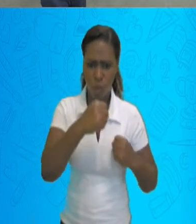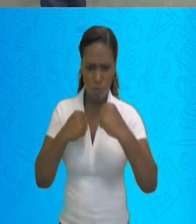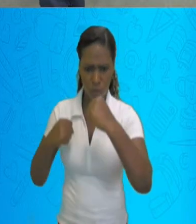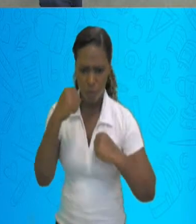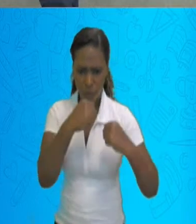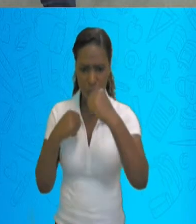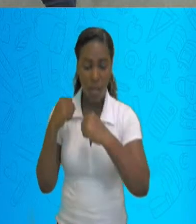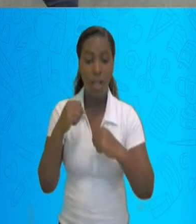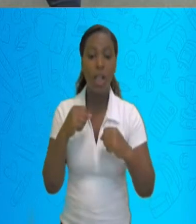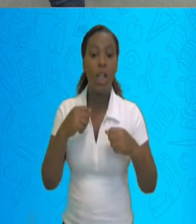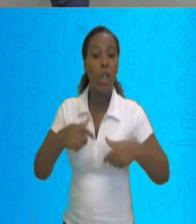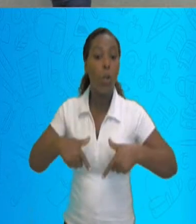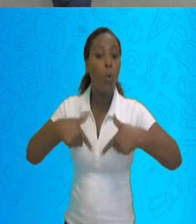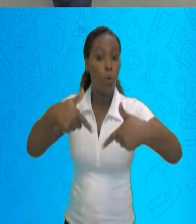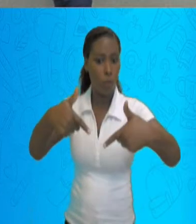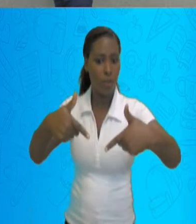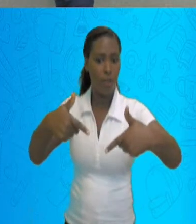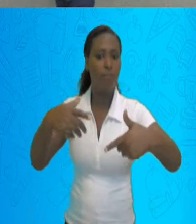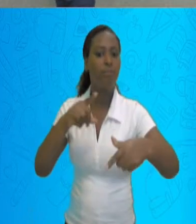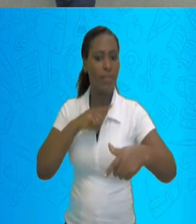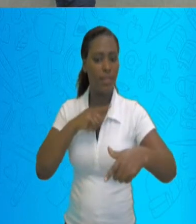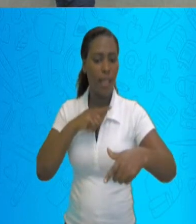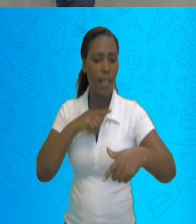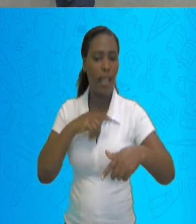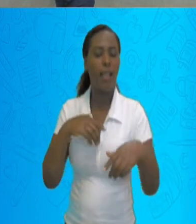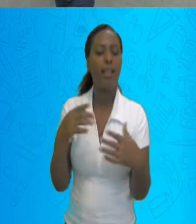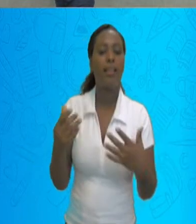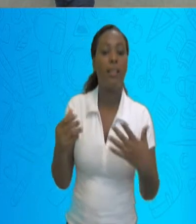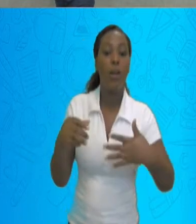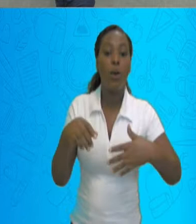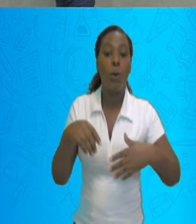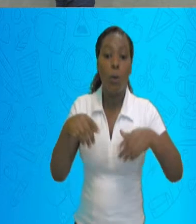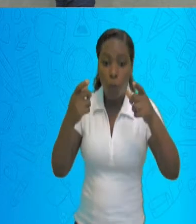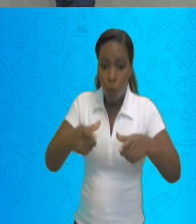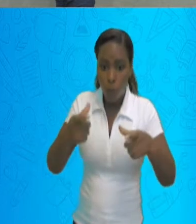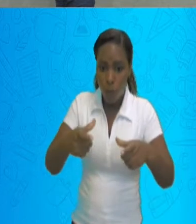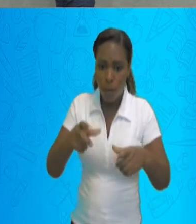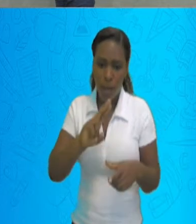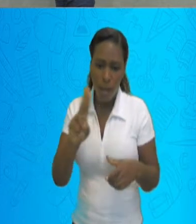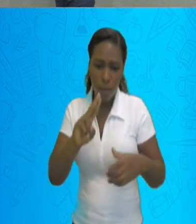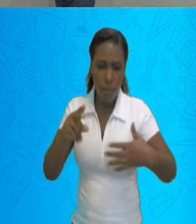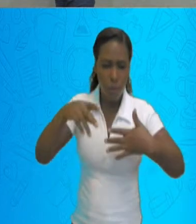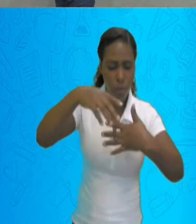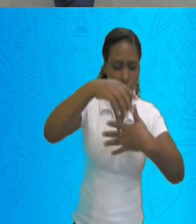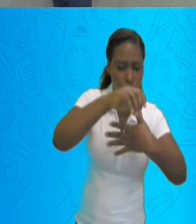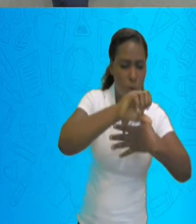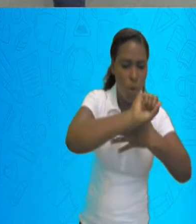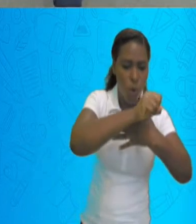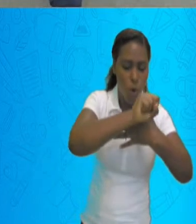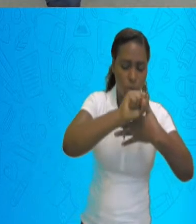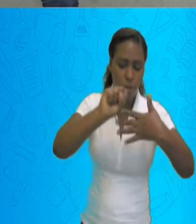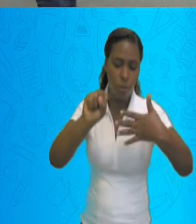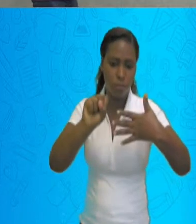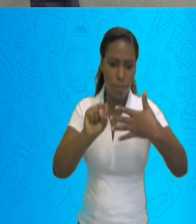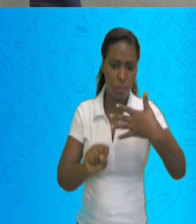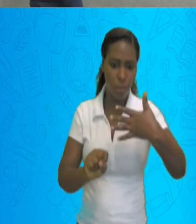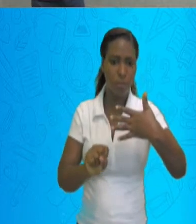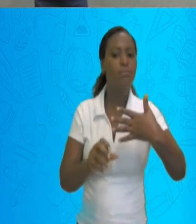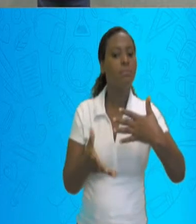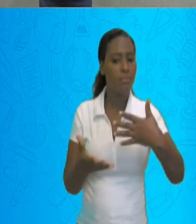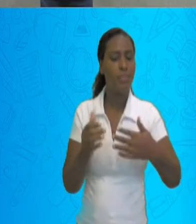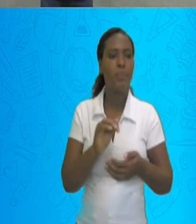eu fizer esse desenho aqui, ó, vou fazer aqui no cantinho. Esse desenho aqui, ele pode ser considerado um